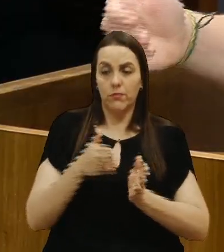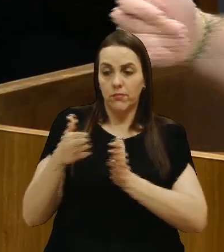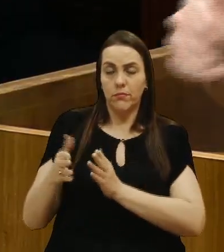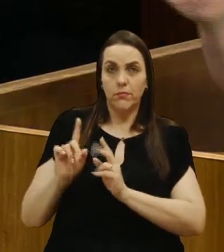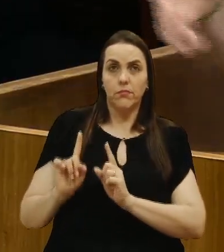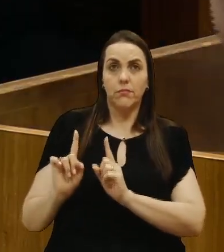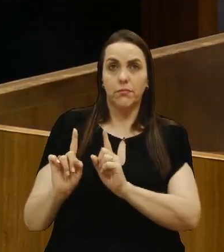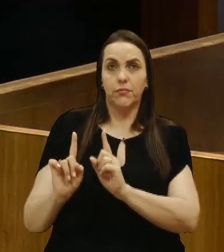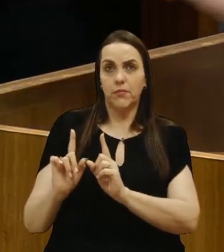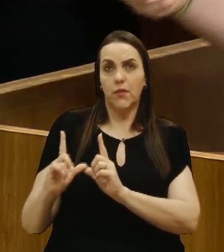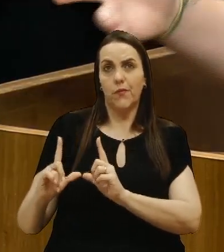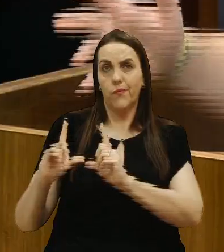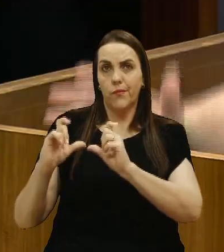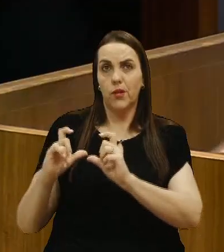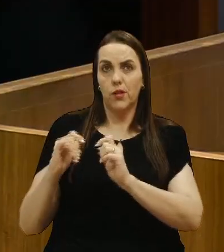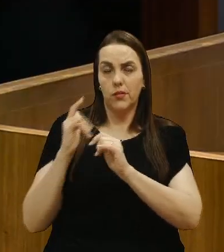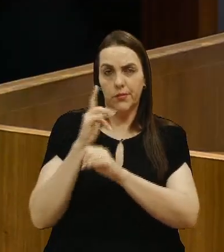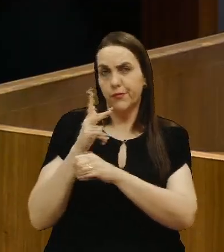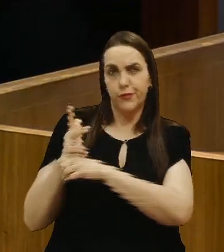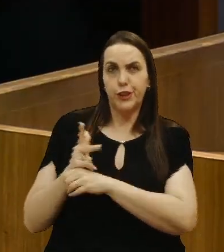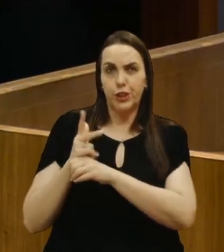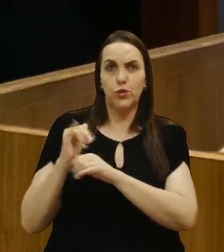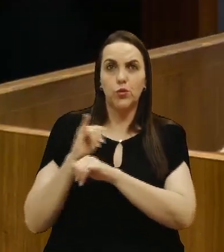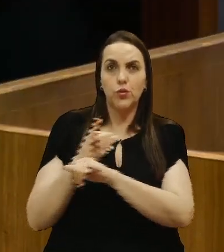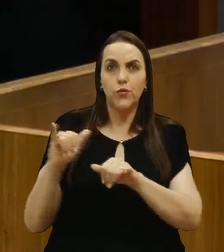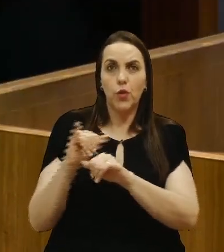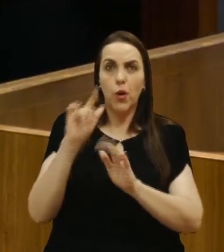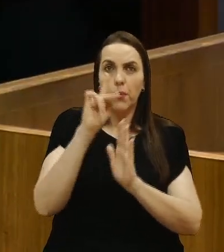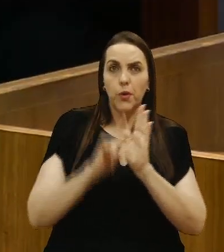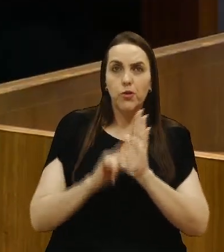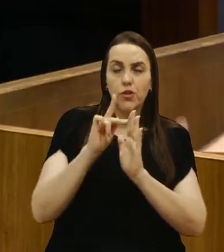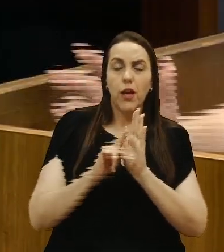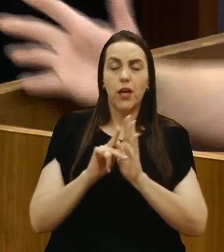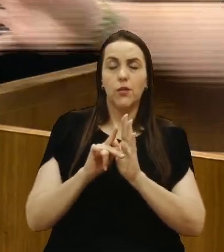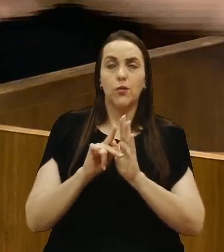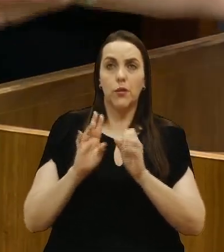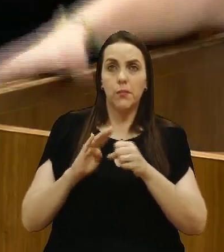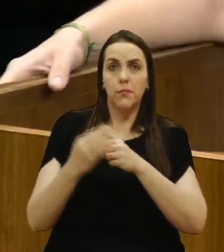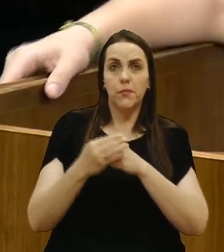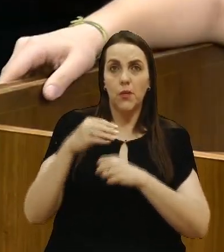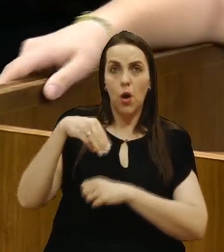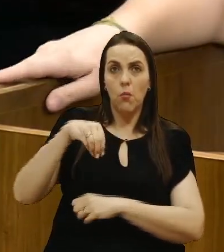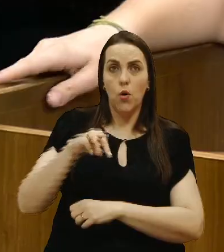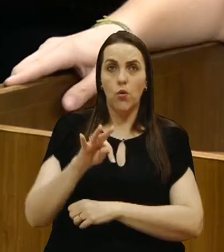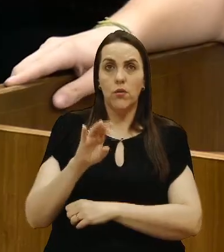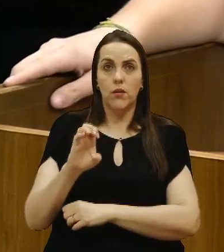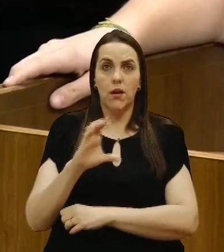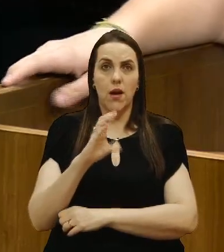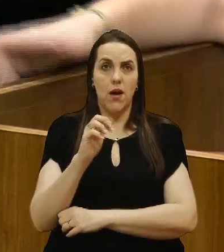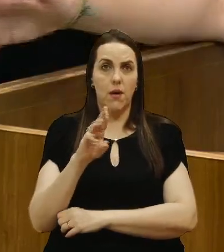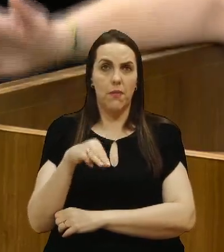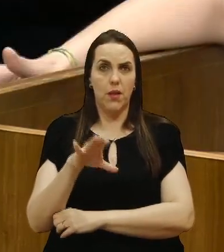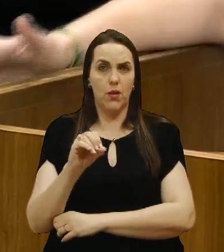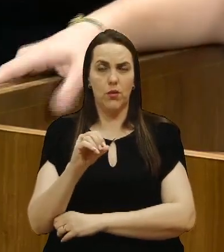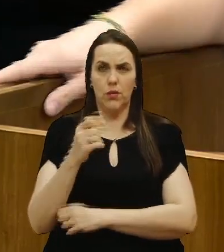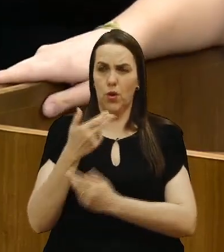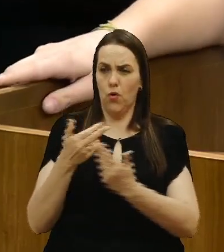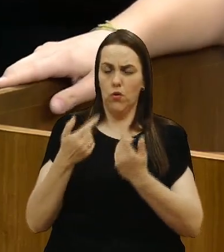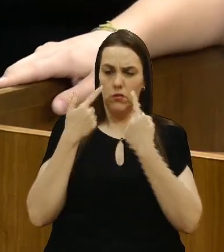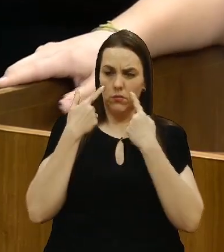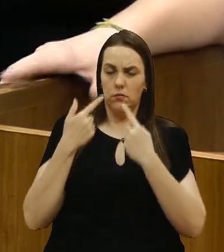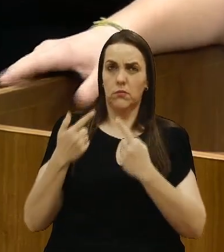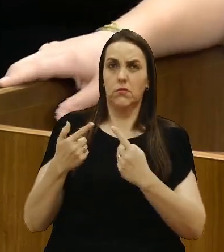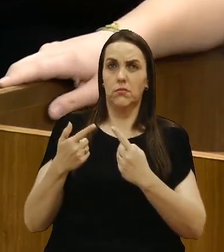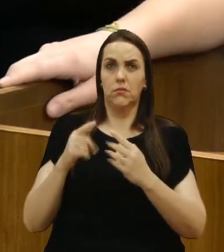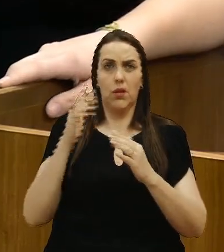divulgaram, né, falando que tem um projeto para o Monte Carmelo, enfim. Tem coisas que eu enxergo, vereadores, que eu particularmente